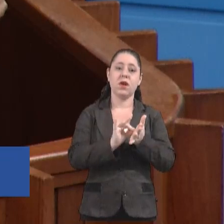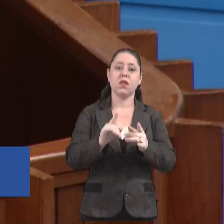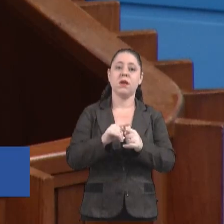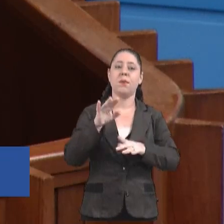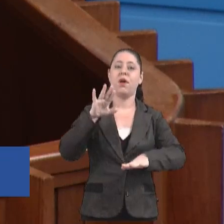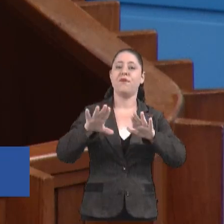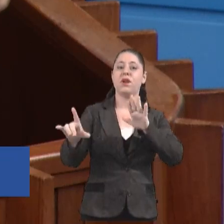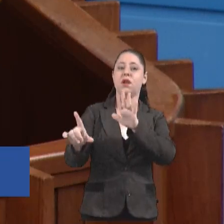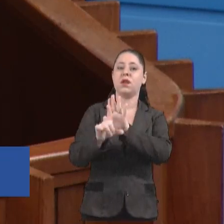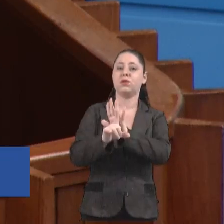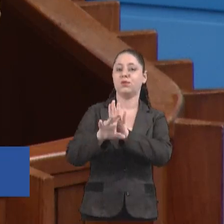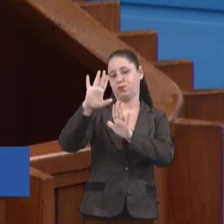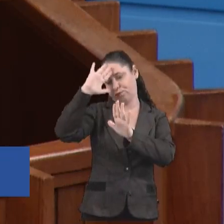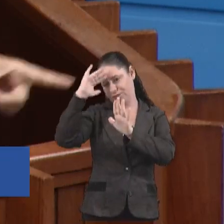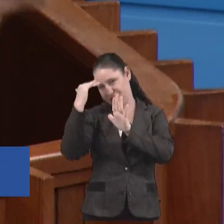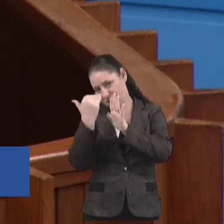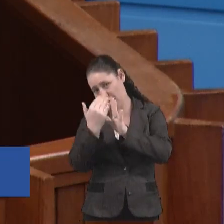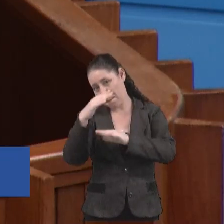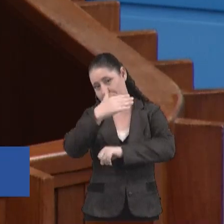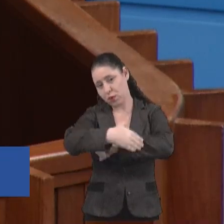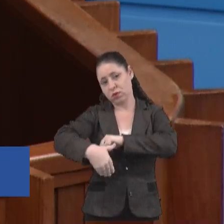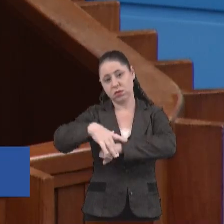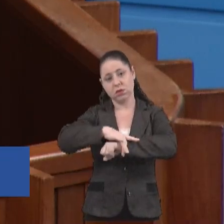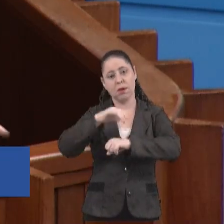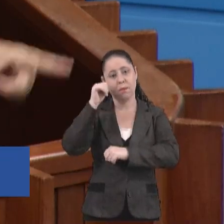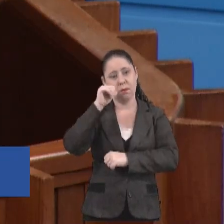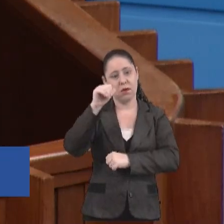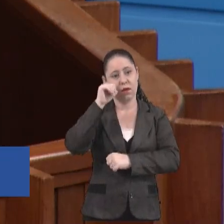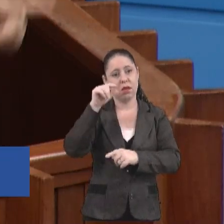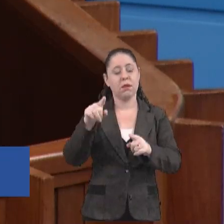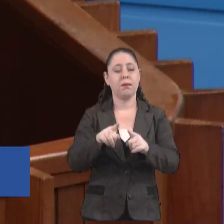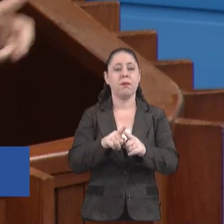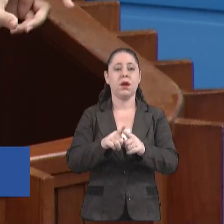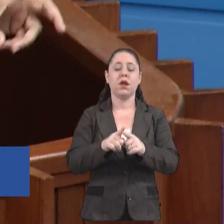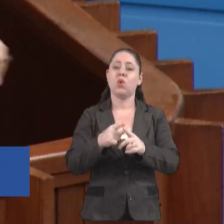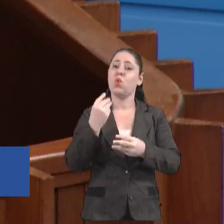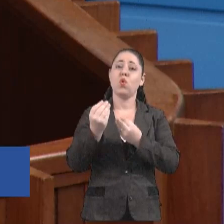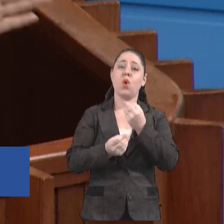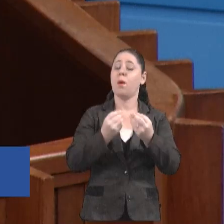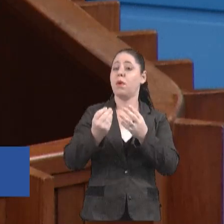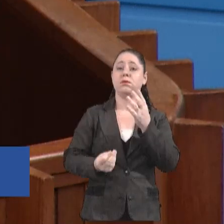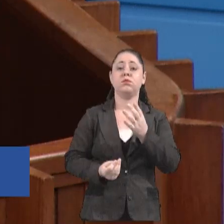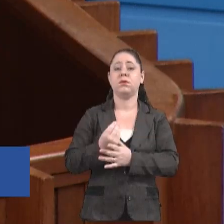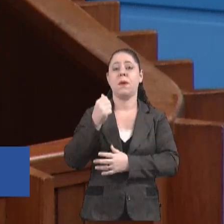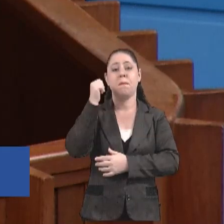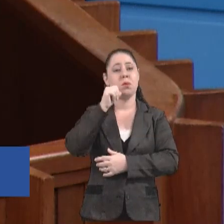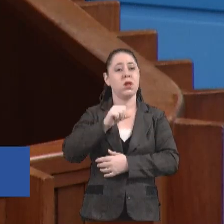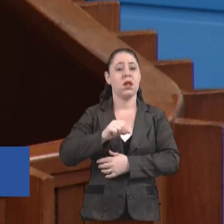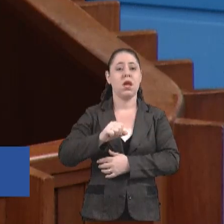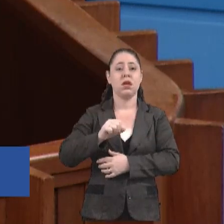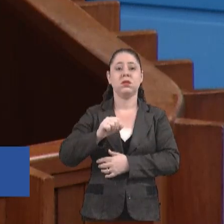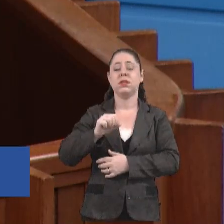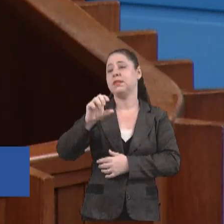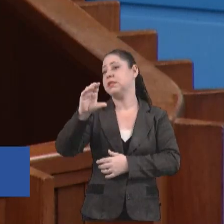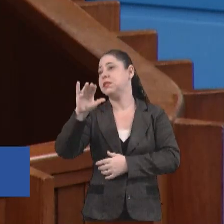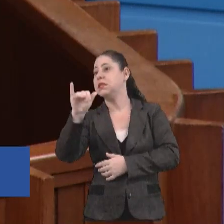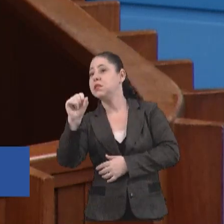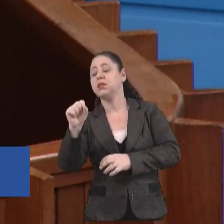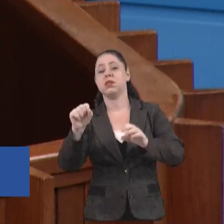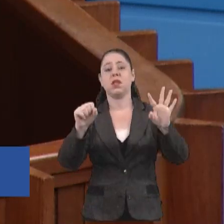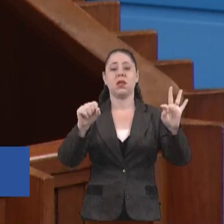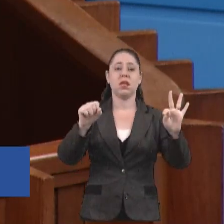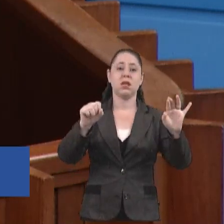com as legislações de proteção às mulheres na sua forma de existência, sejam mulheres cis, sejam mulheres trans. Então,